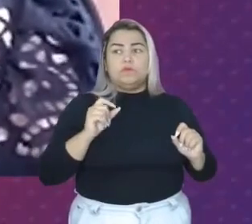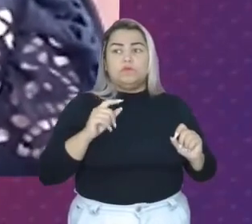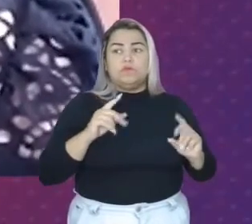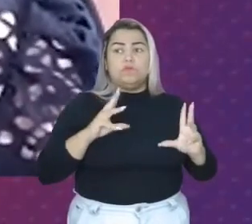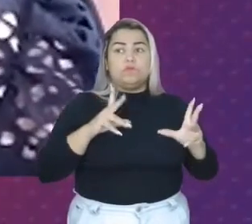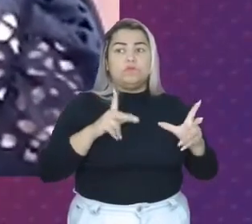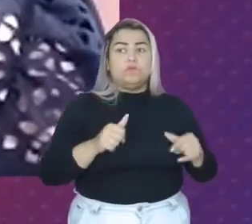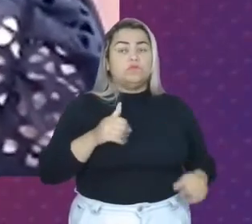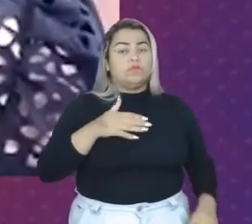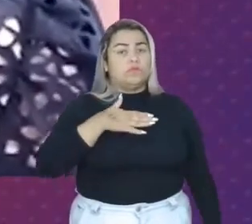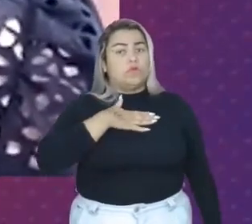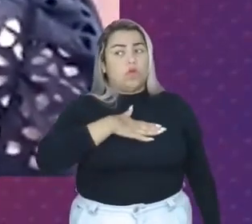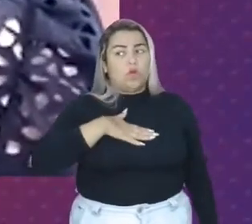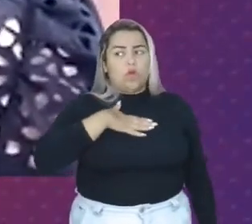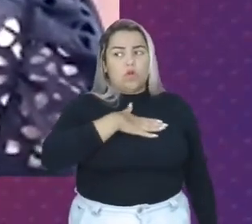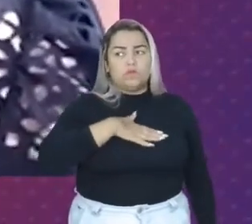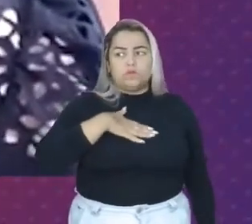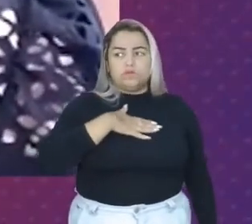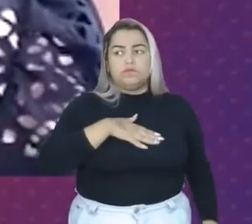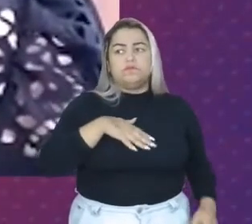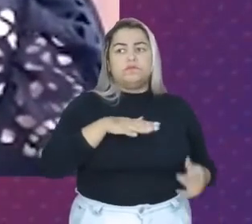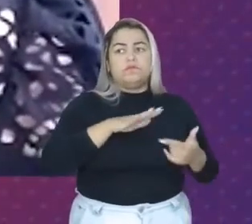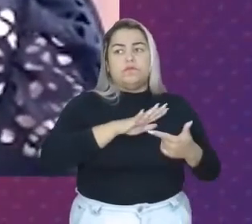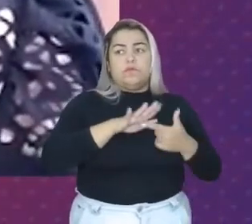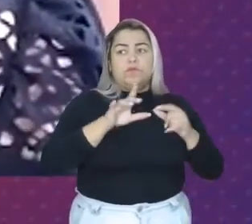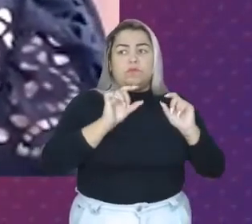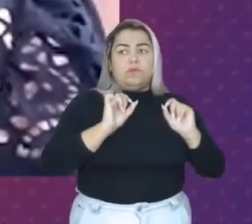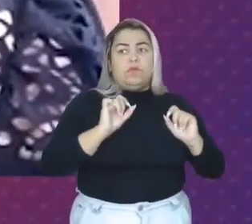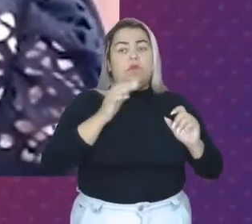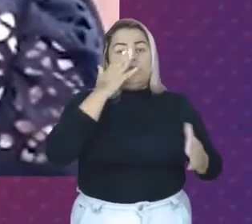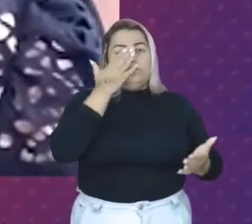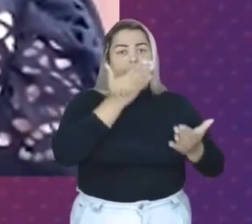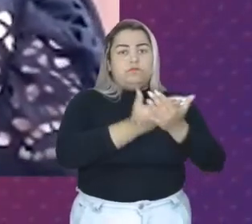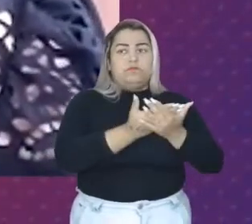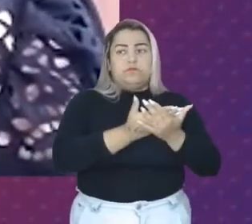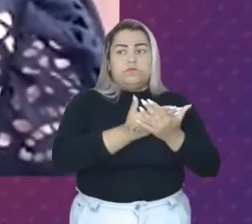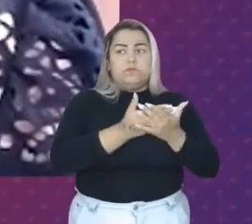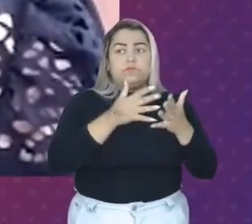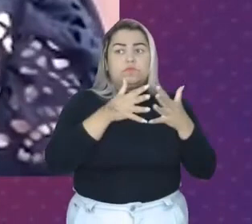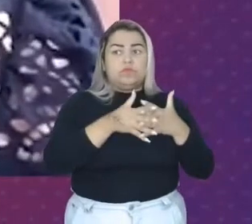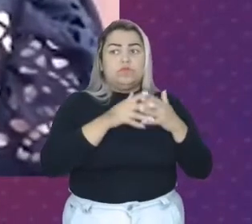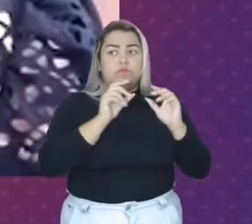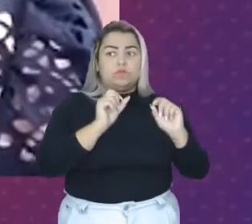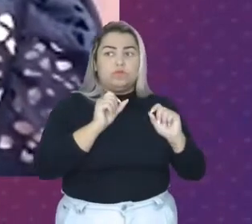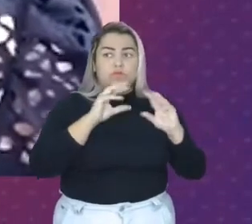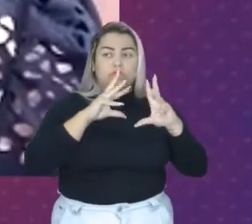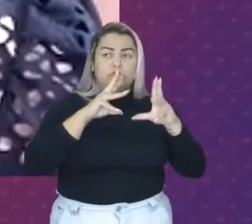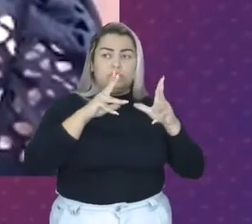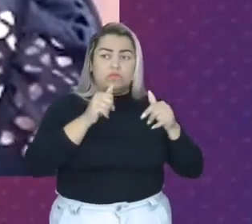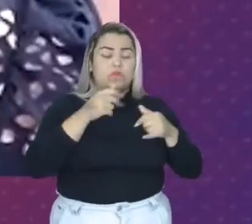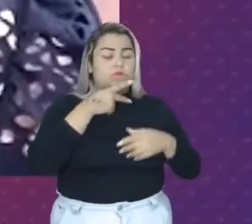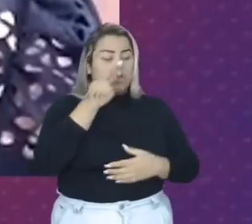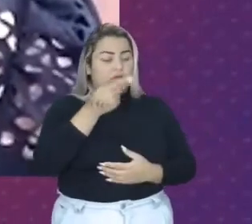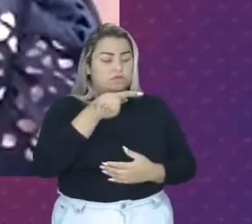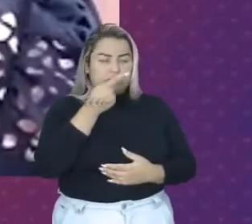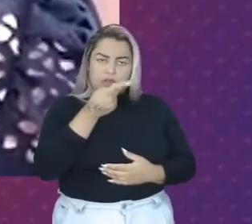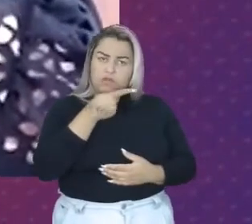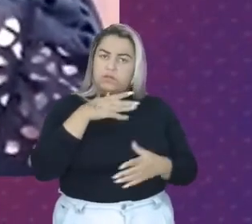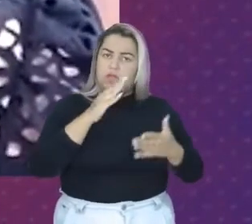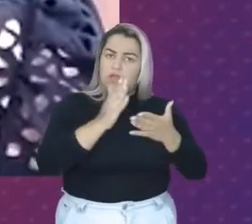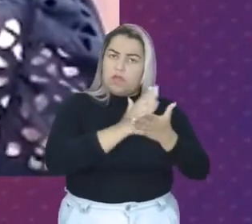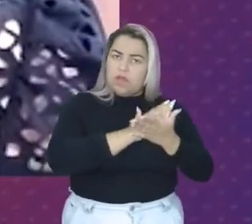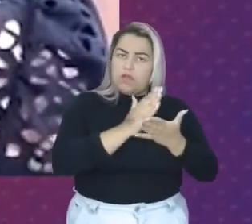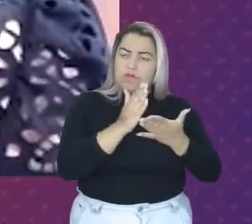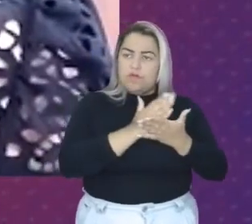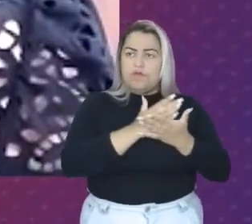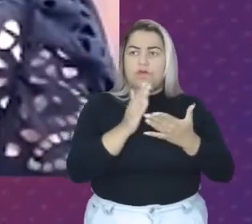gente gostaria de ver modificadas, eu acredito que o próprio presidente Lula já colocou isso em suas falas, né? Algumas